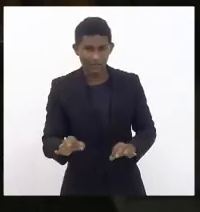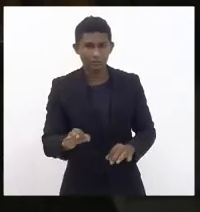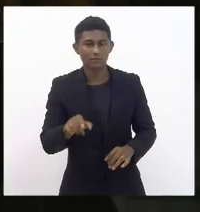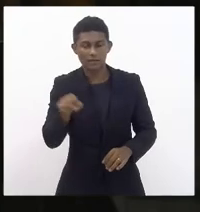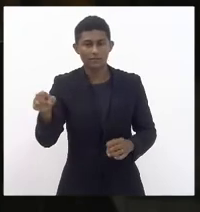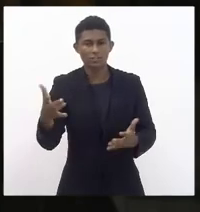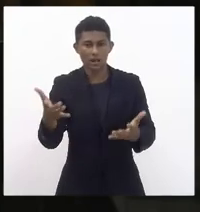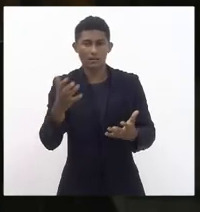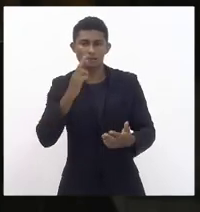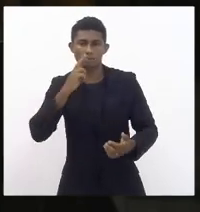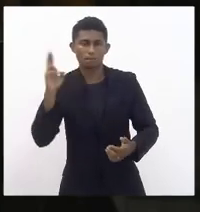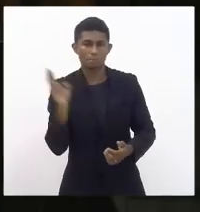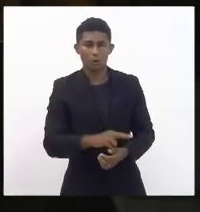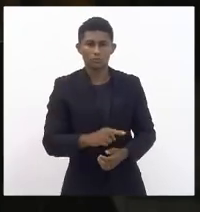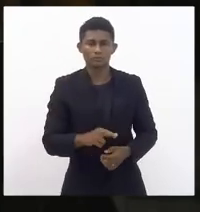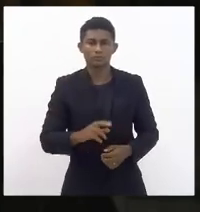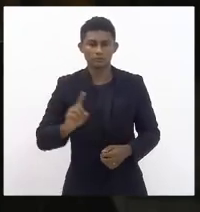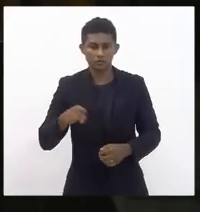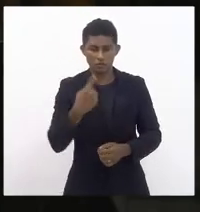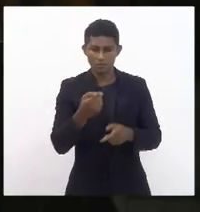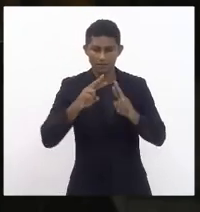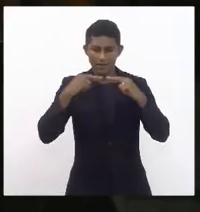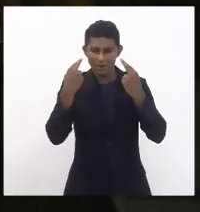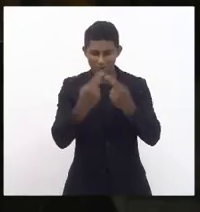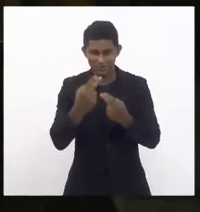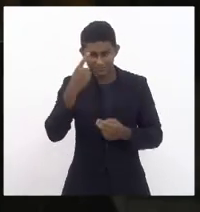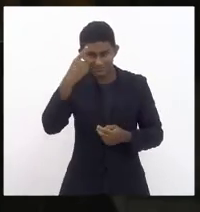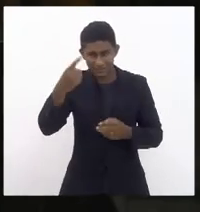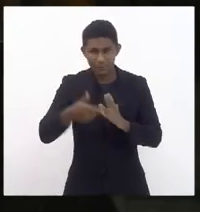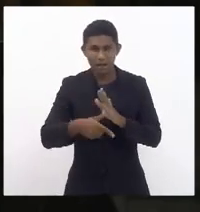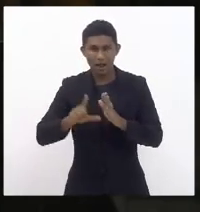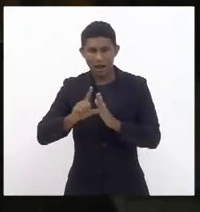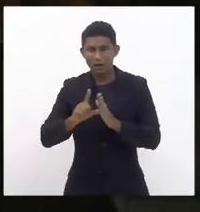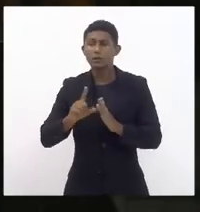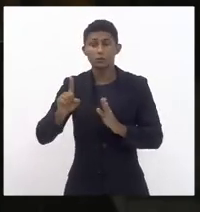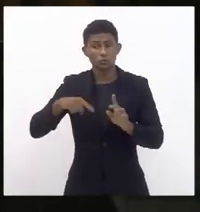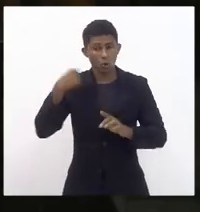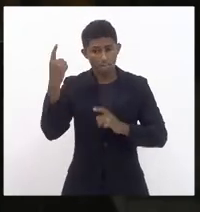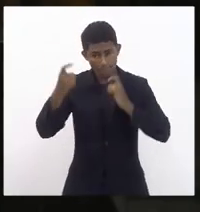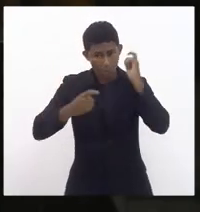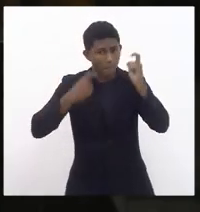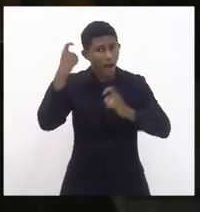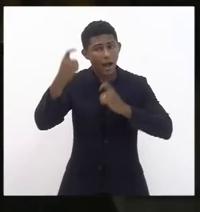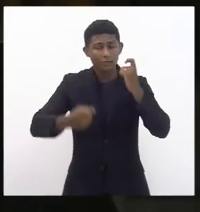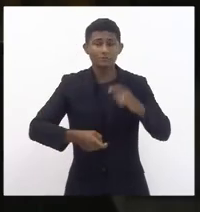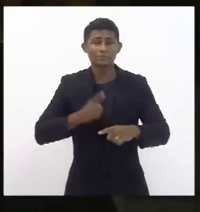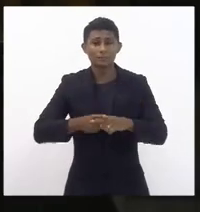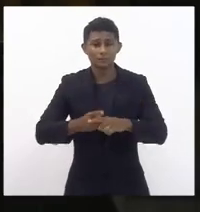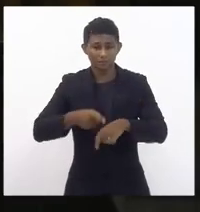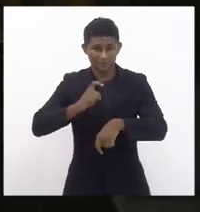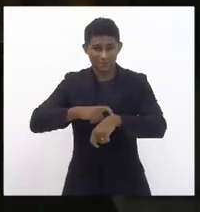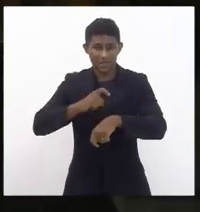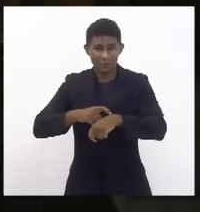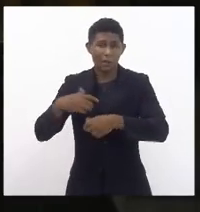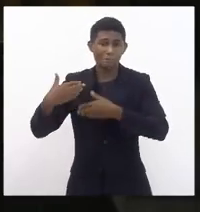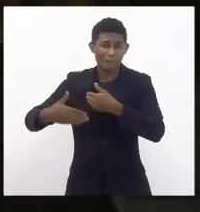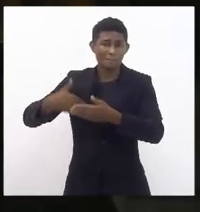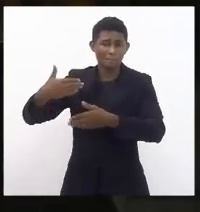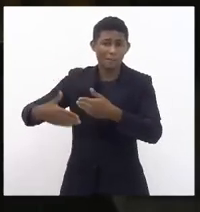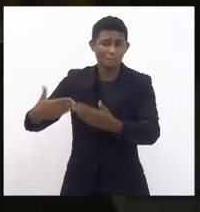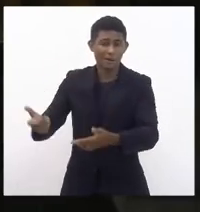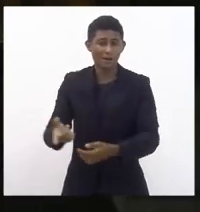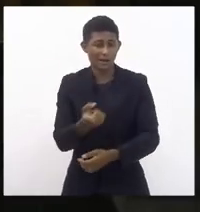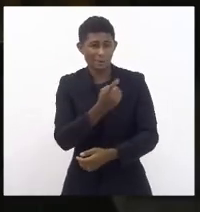retorno e a gente colocou na reunião essa nossa preocupação Quanto mais tempo mais difícil fazer adequações na